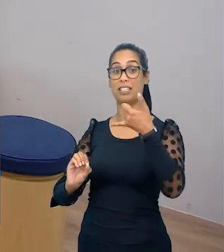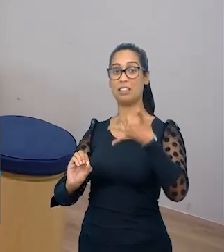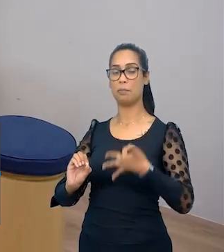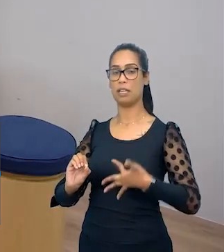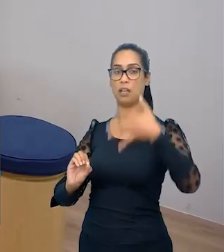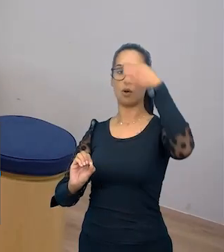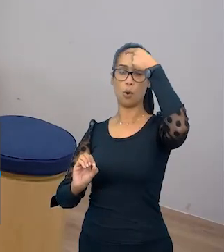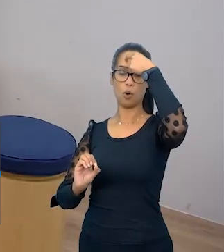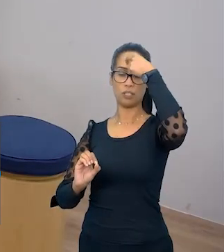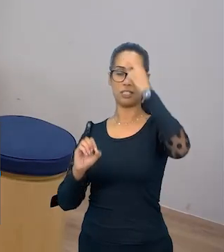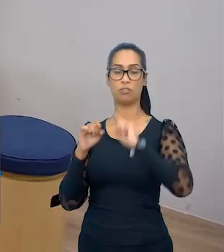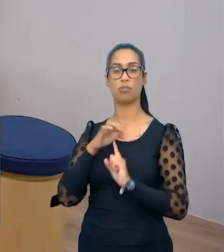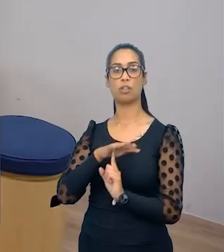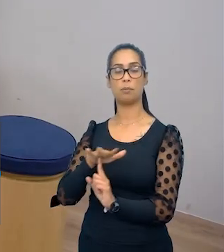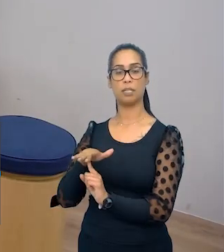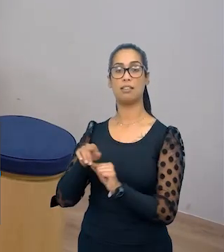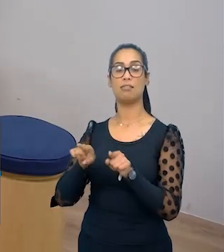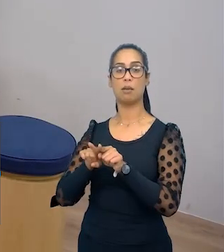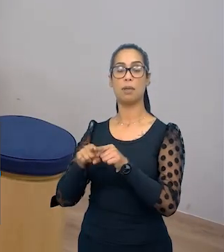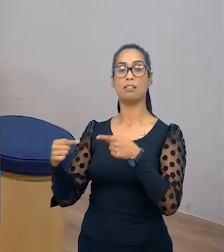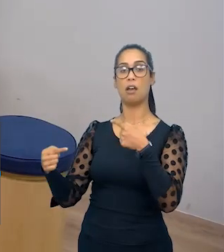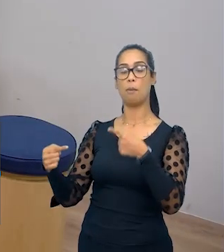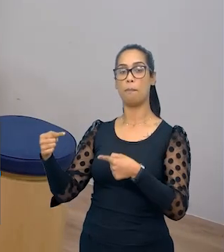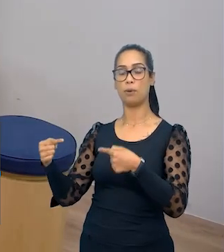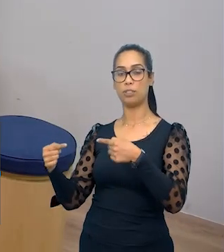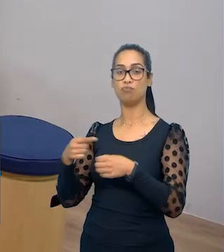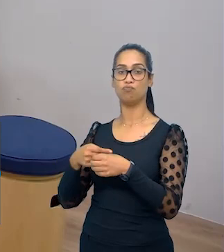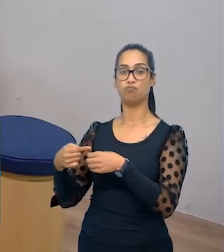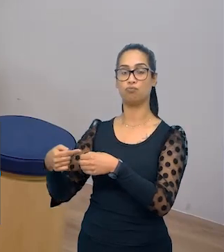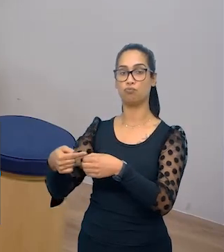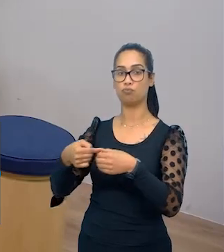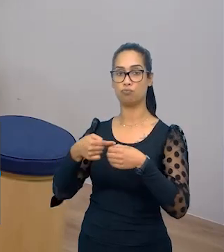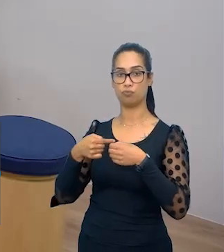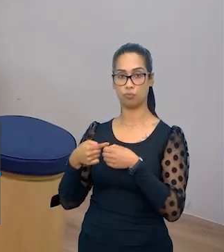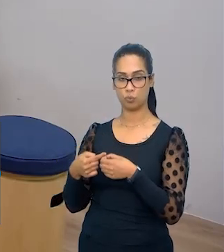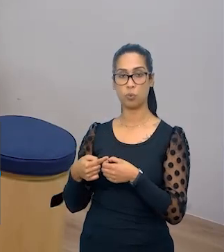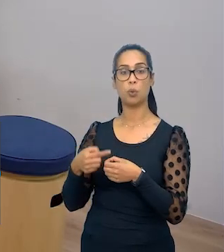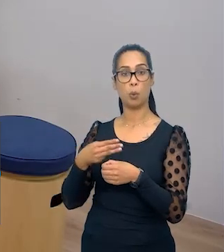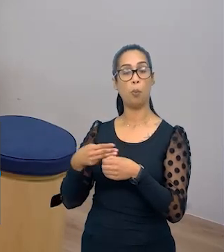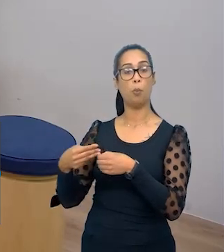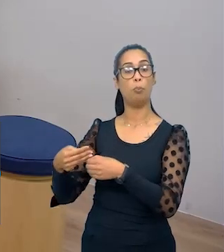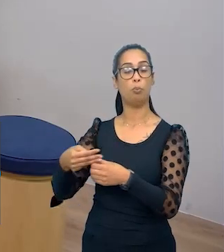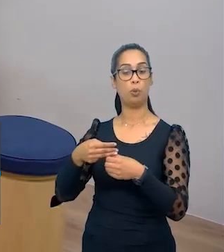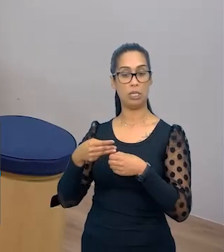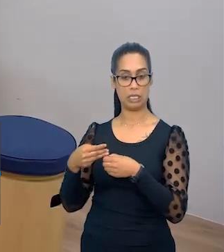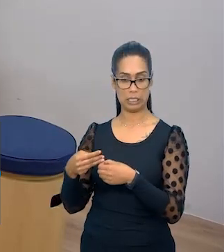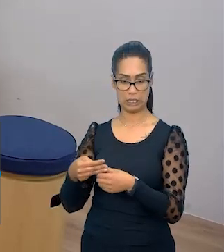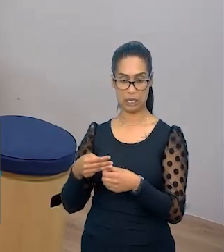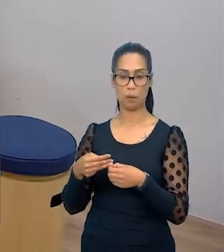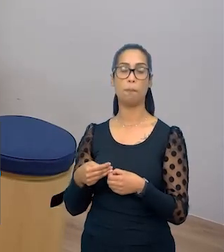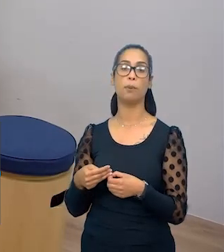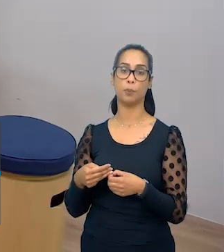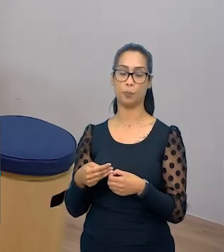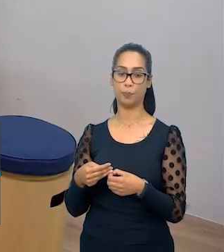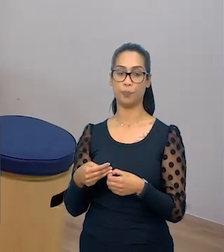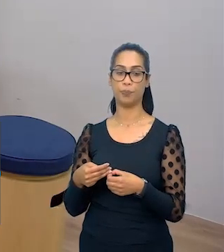políticas municipais, não só para os alunos. A lei orgânica do município, do seu município, né, dos nossos municípios